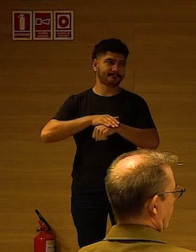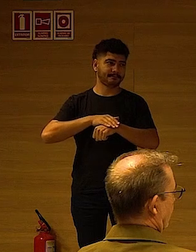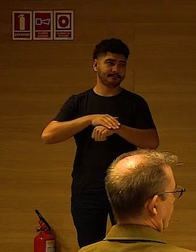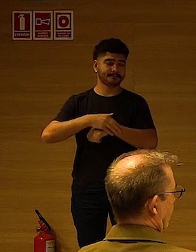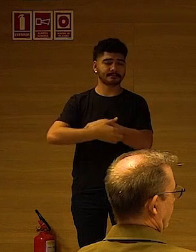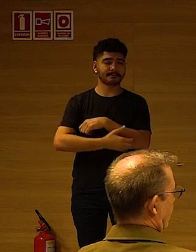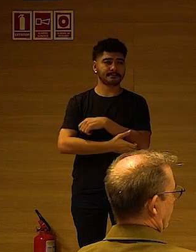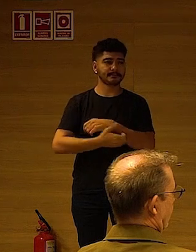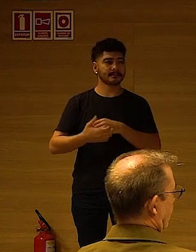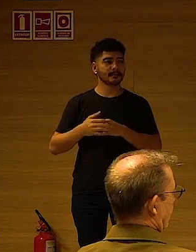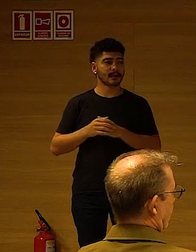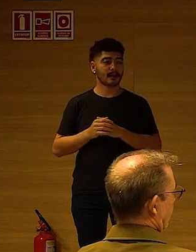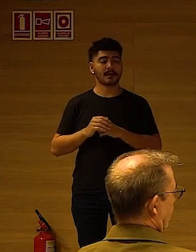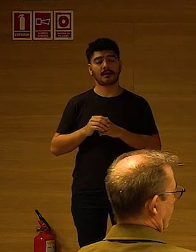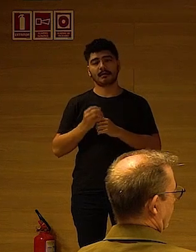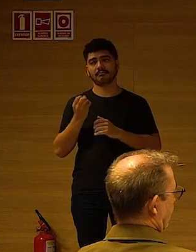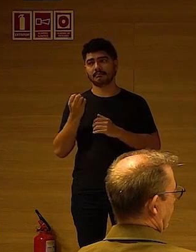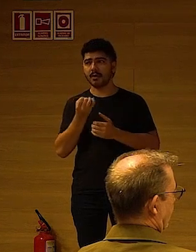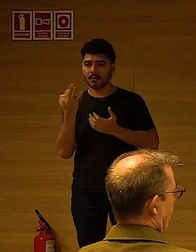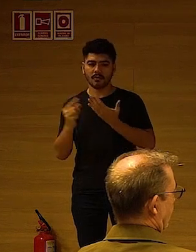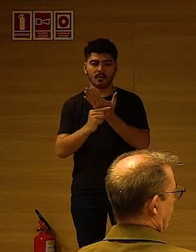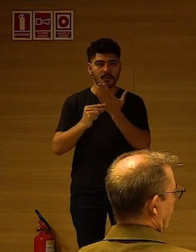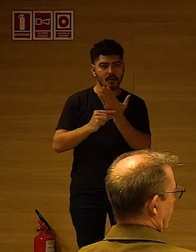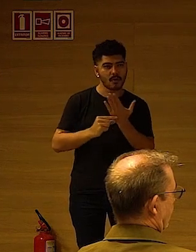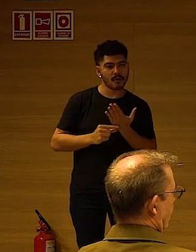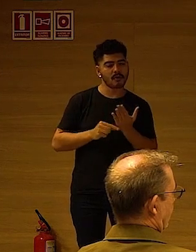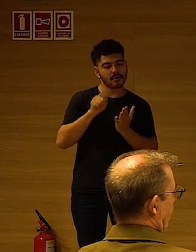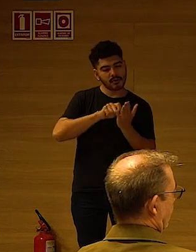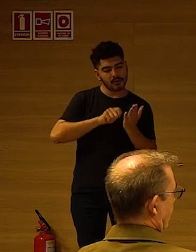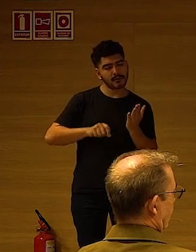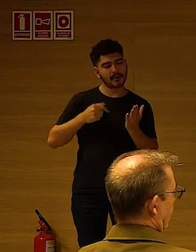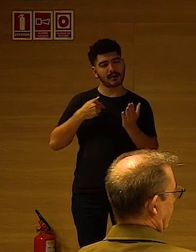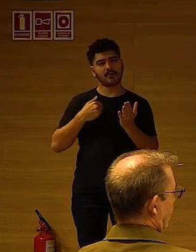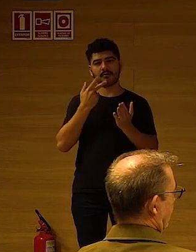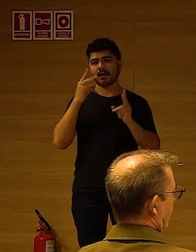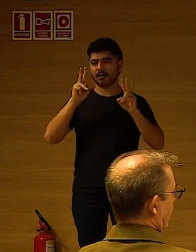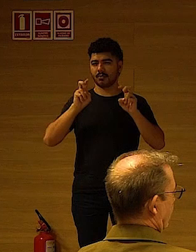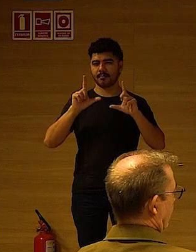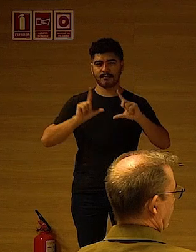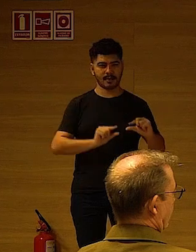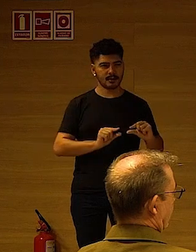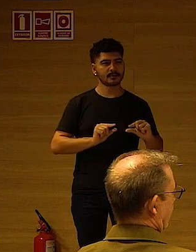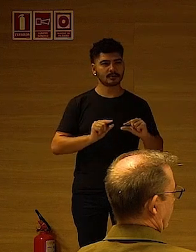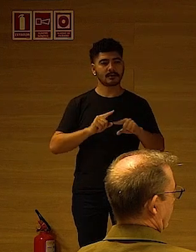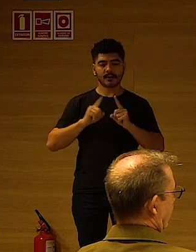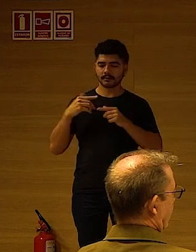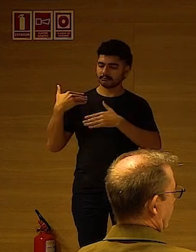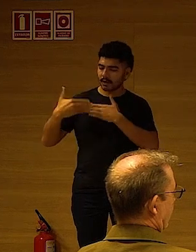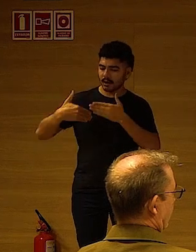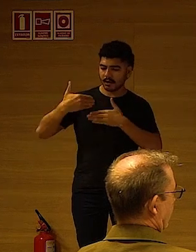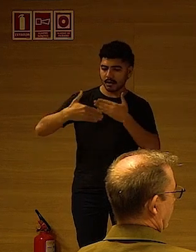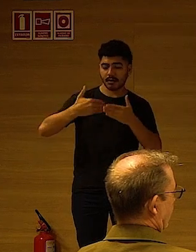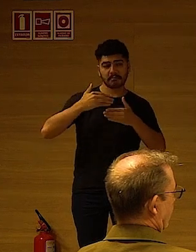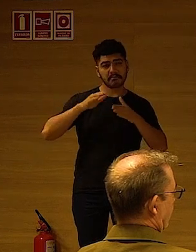E em algumas, obviamente, obras, eu vou trabalhar menos com a finitude. O durante vai me perfazer. Ou vai ser,